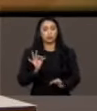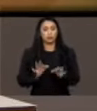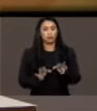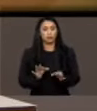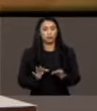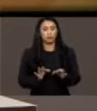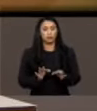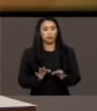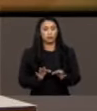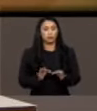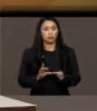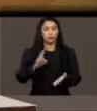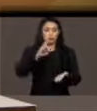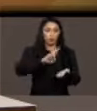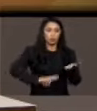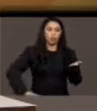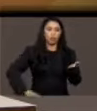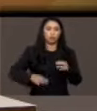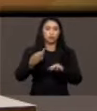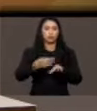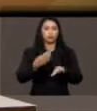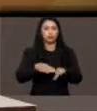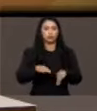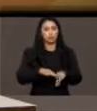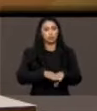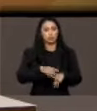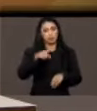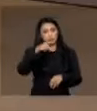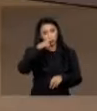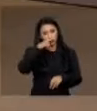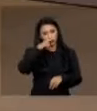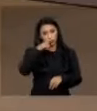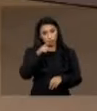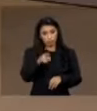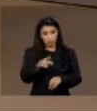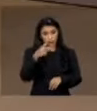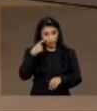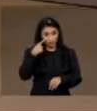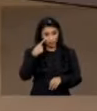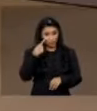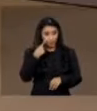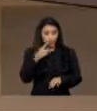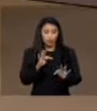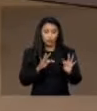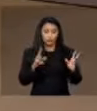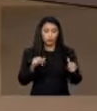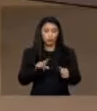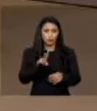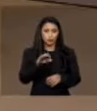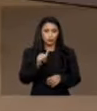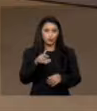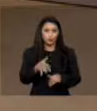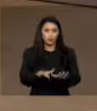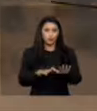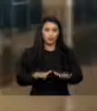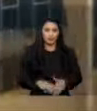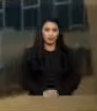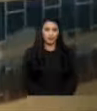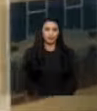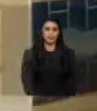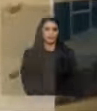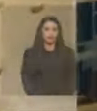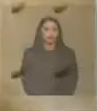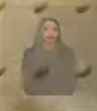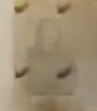iniciado com o relatório do ministro Edson Fachin. E você vai acompanhar, como sempre, ao vivo, direto do plenário.